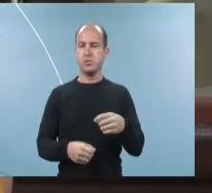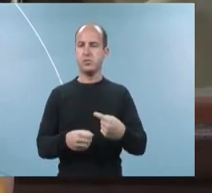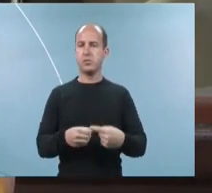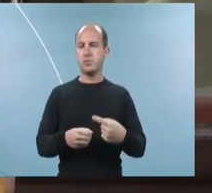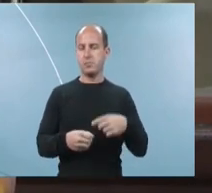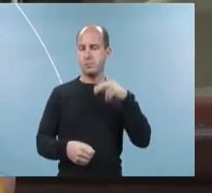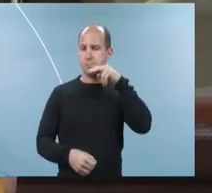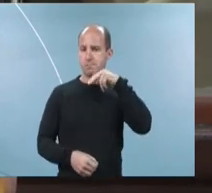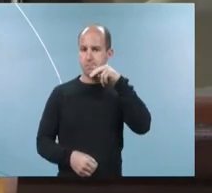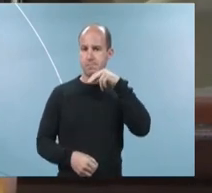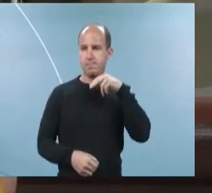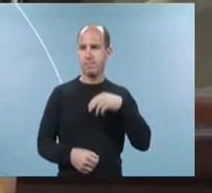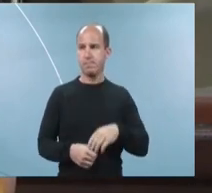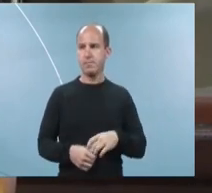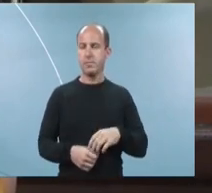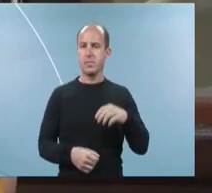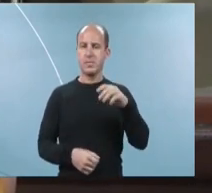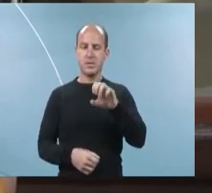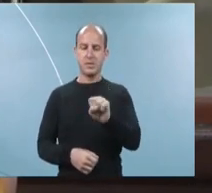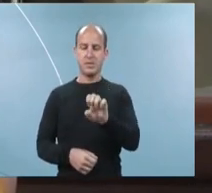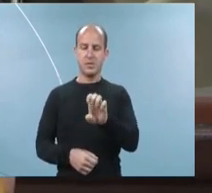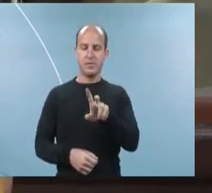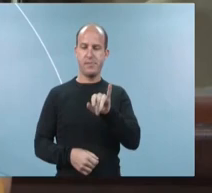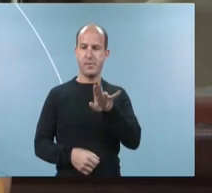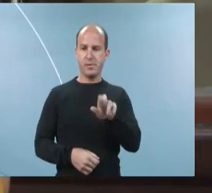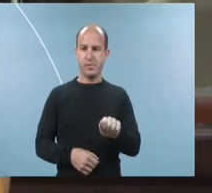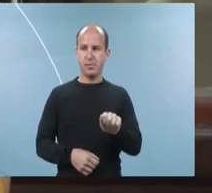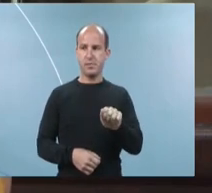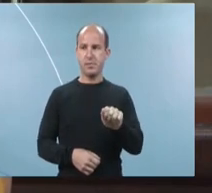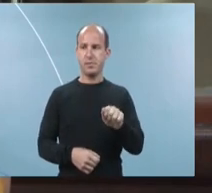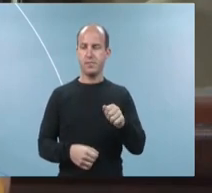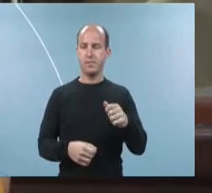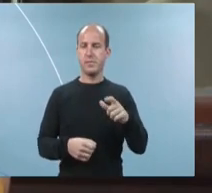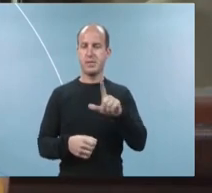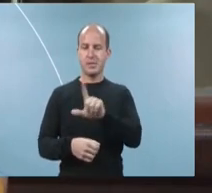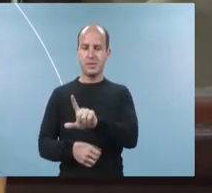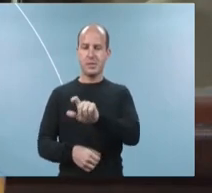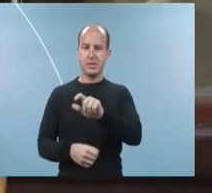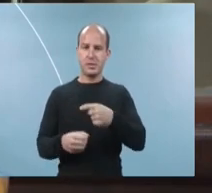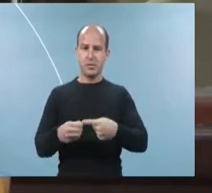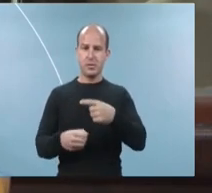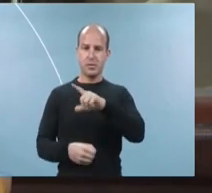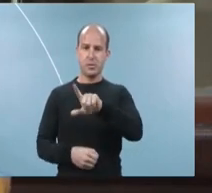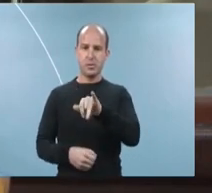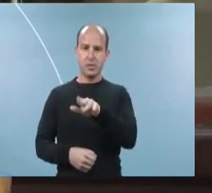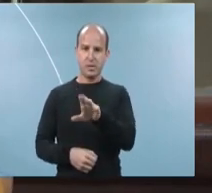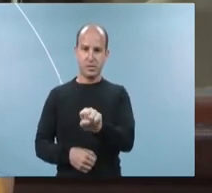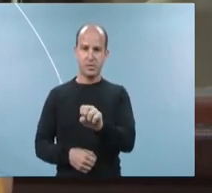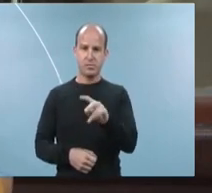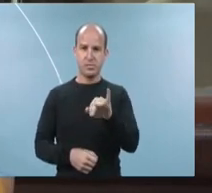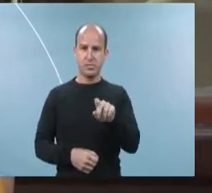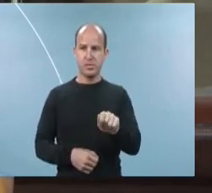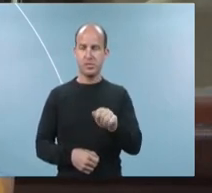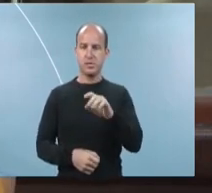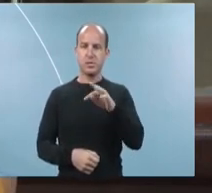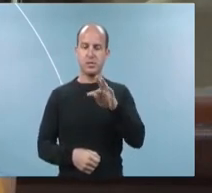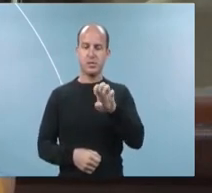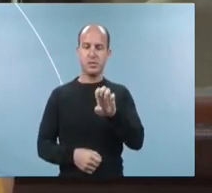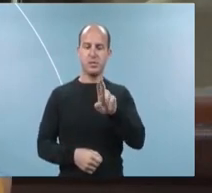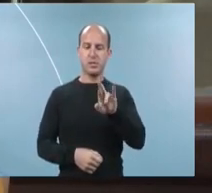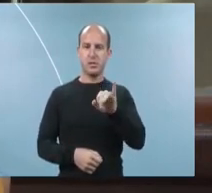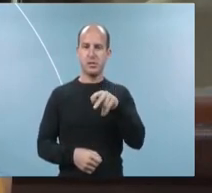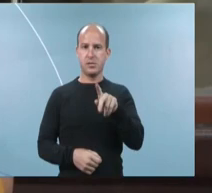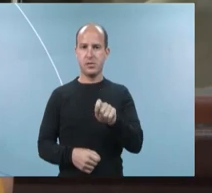Natal, Severina dos Ramos de Oliveira Silva, de Lajes Pintadas, Terezinha Alves de Brito,